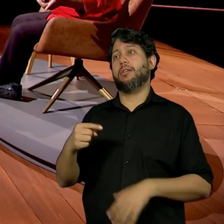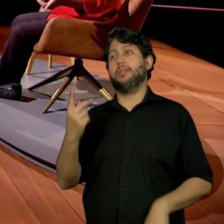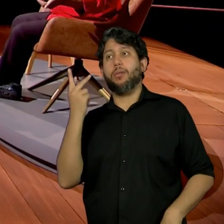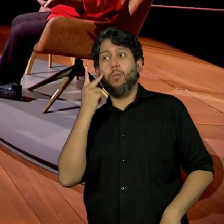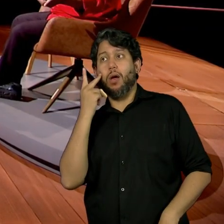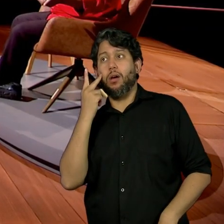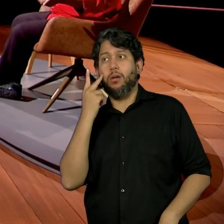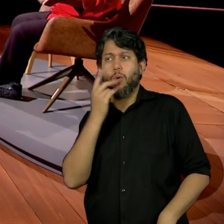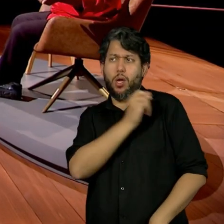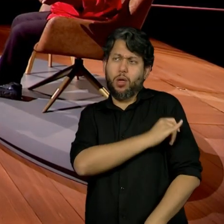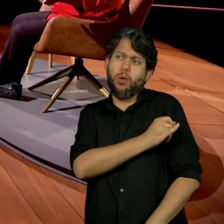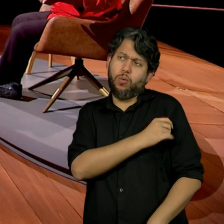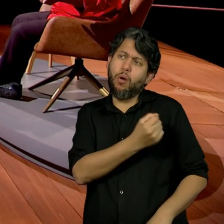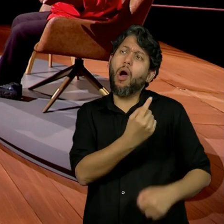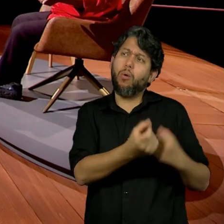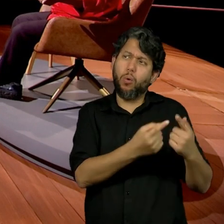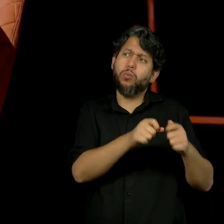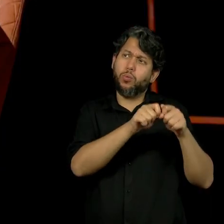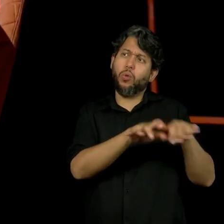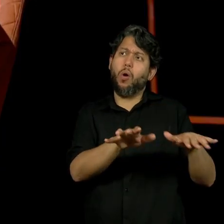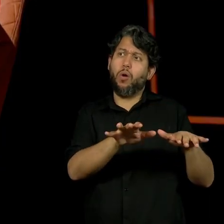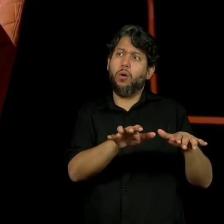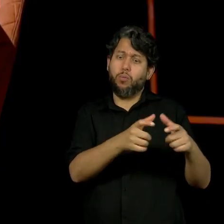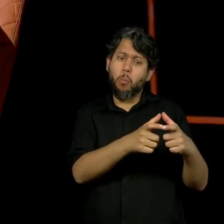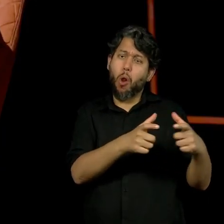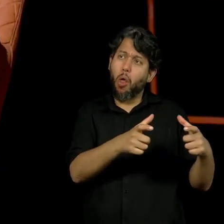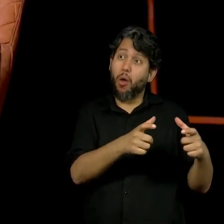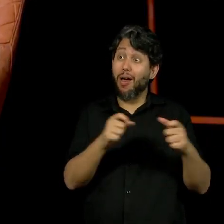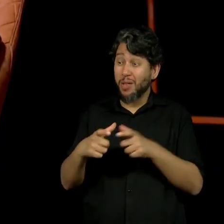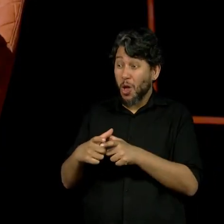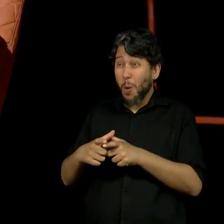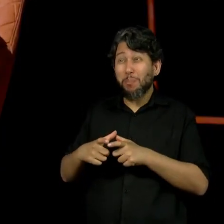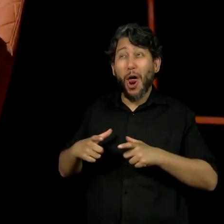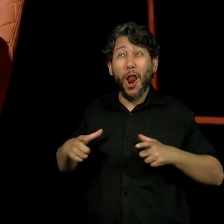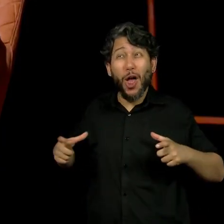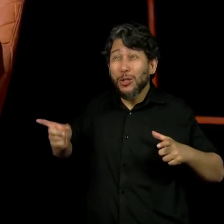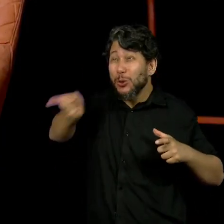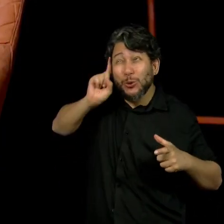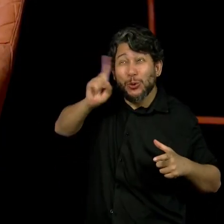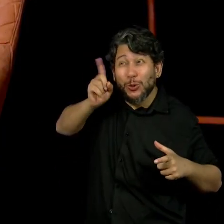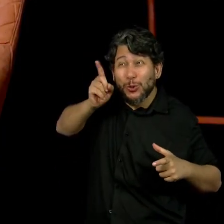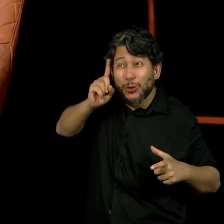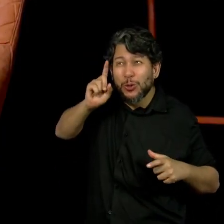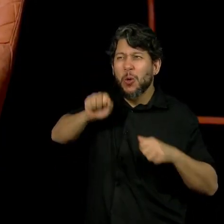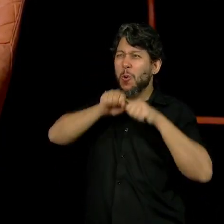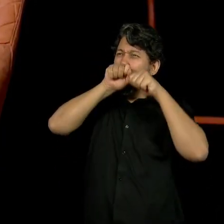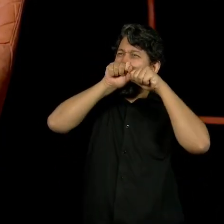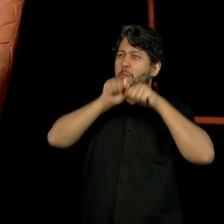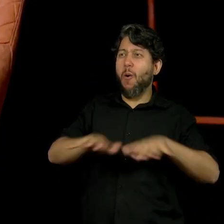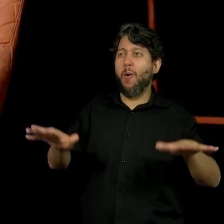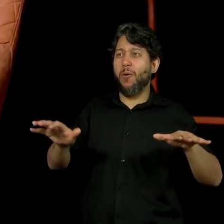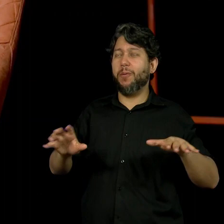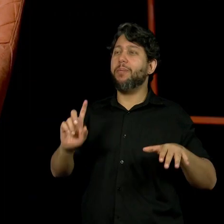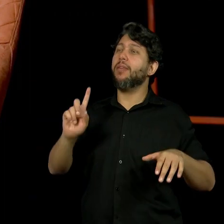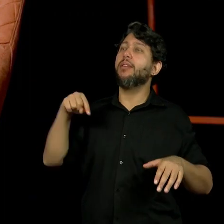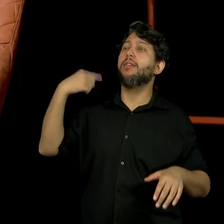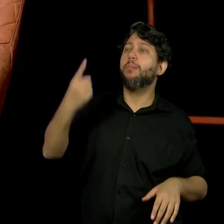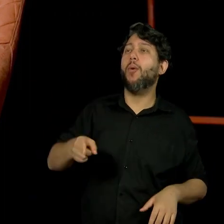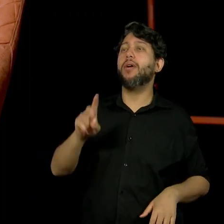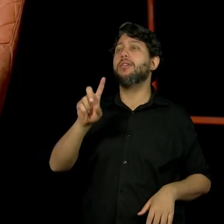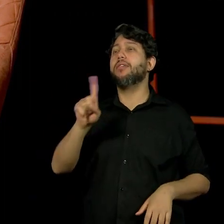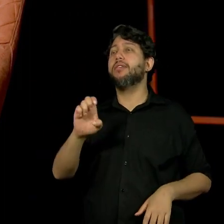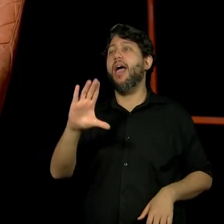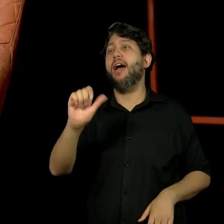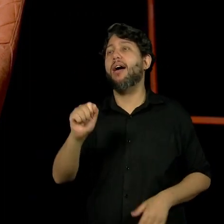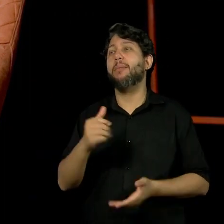também não era tocado também, com essa intensidade toda. E aqui tocando todo dia, estourou o Fundo de Quintal, na sequência vem Zeca